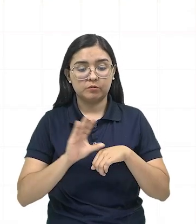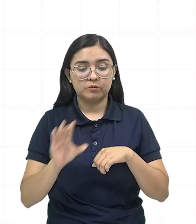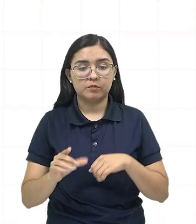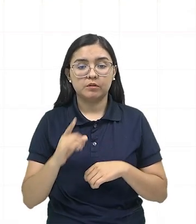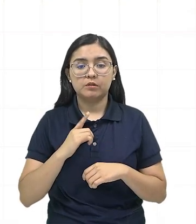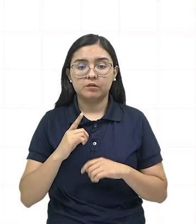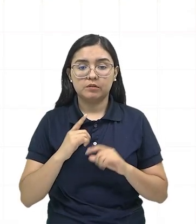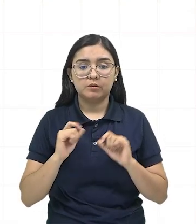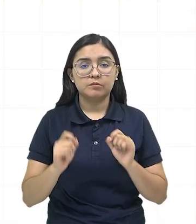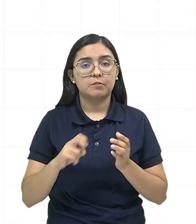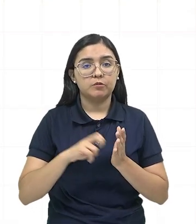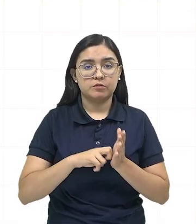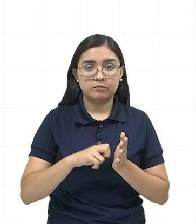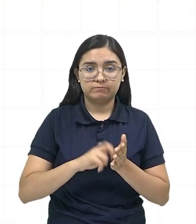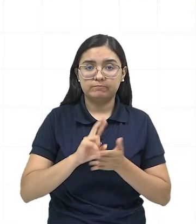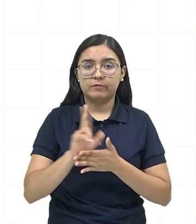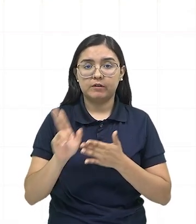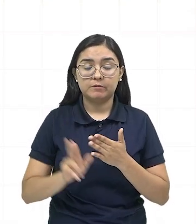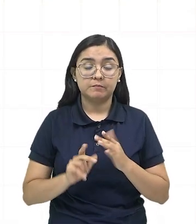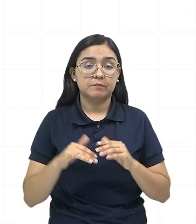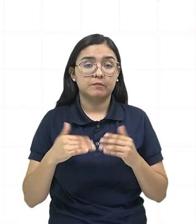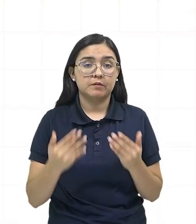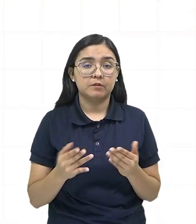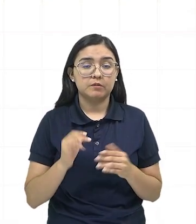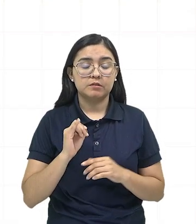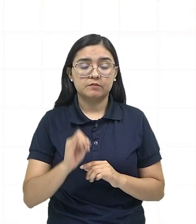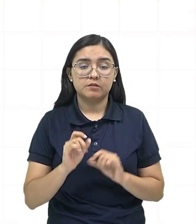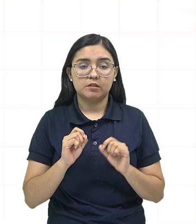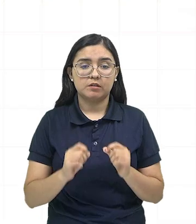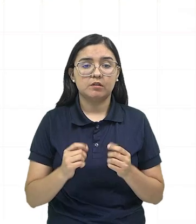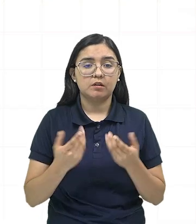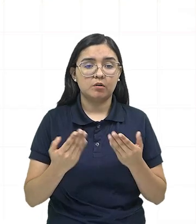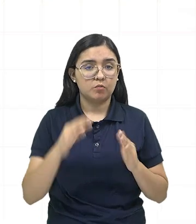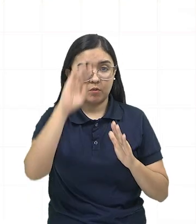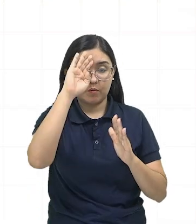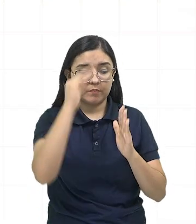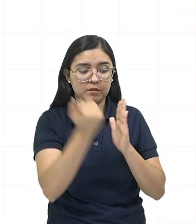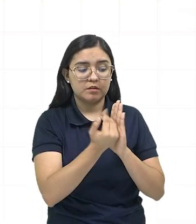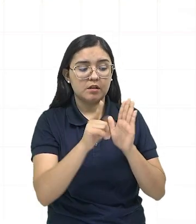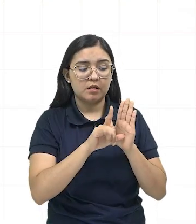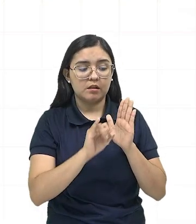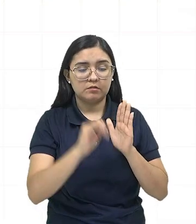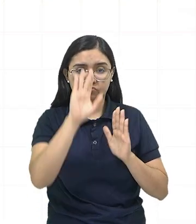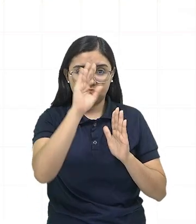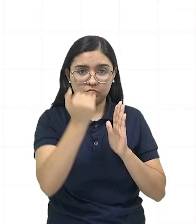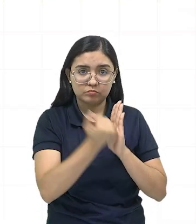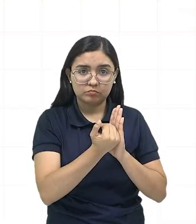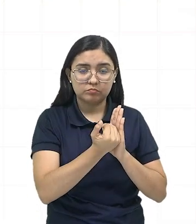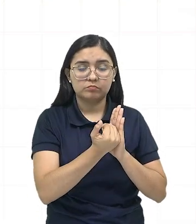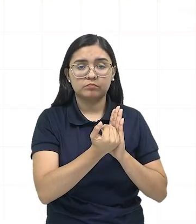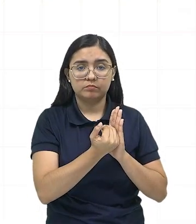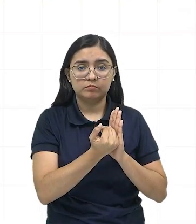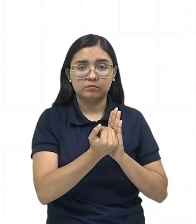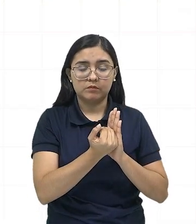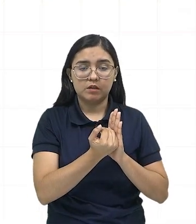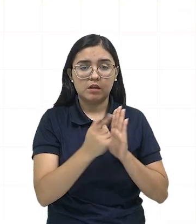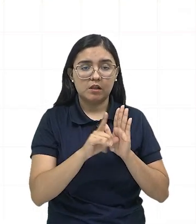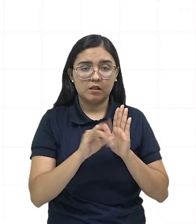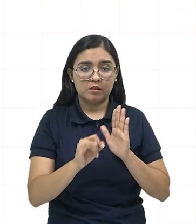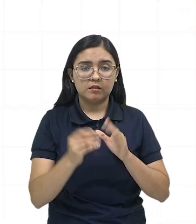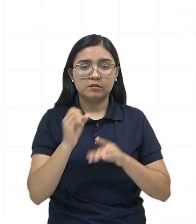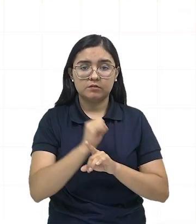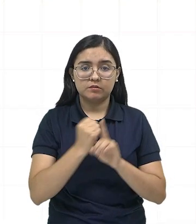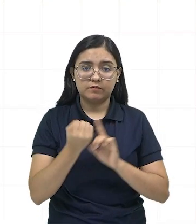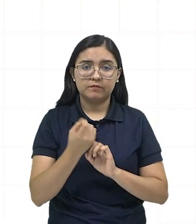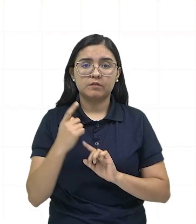as punições, né? Então, se você não se comporta de acordo com o que é regido, né, as leis daquela sociedade, você